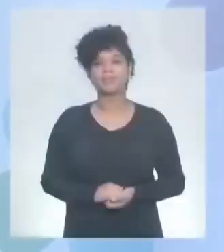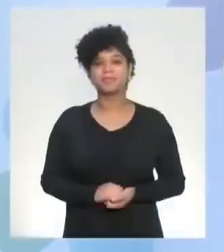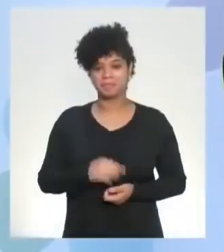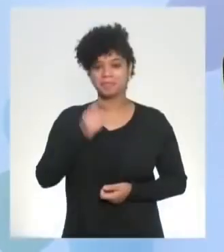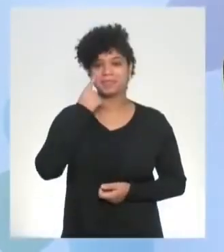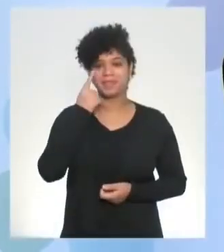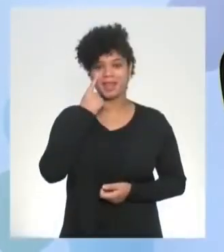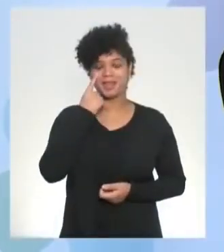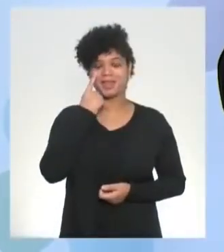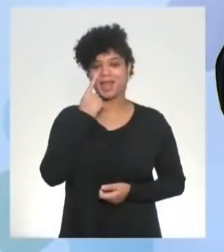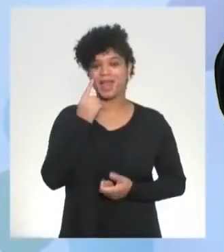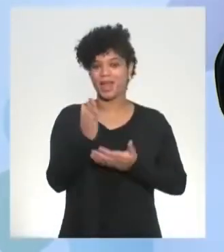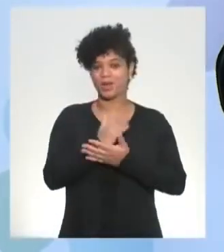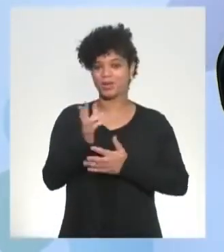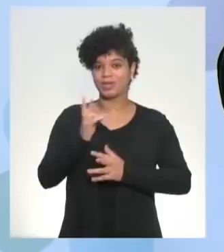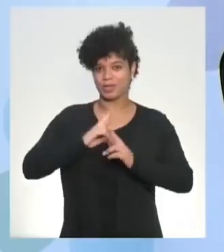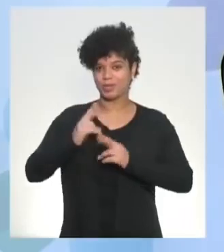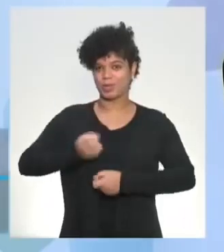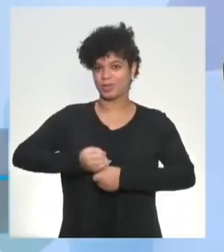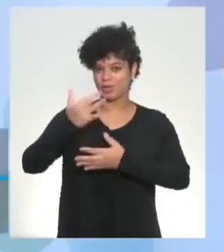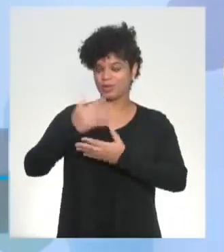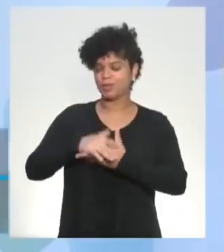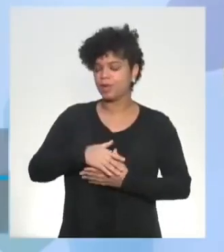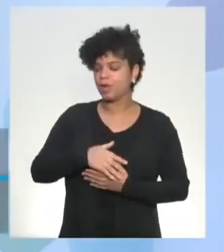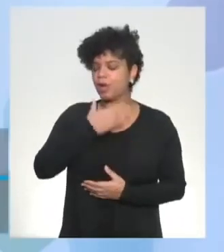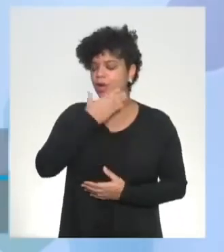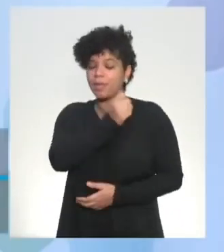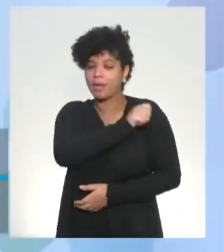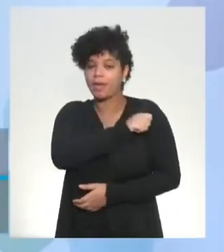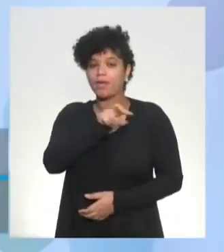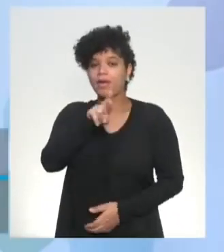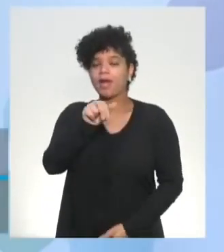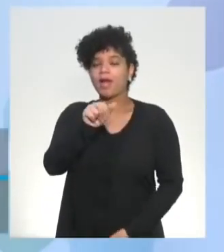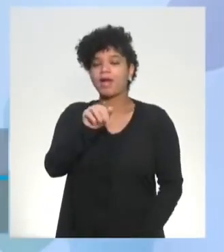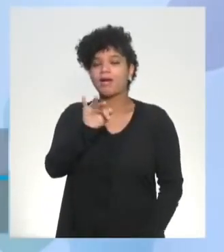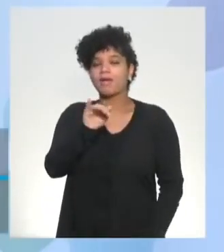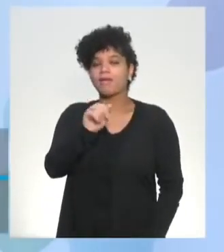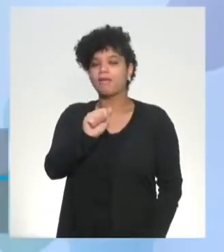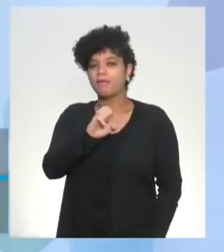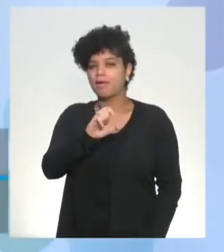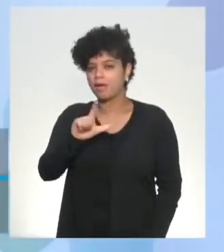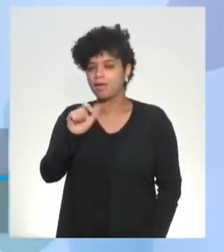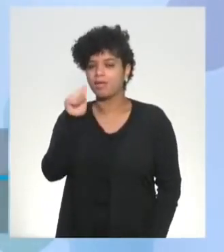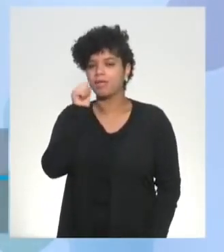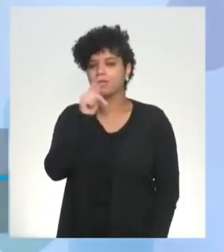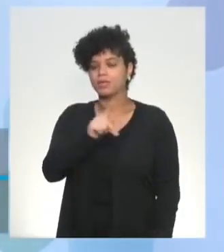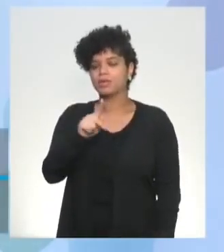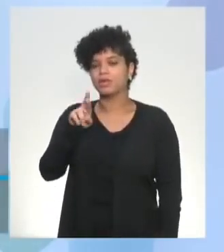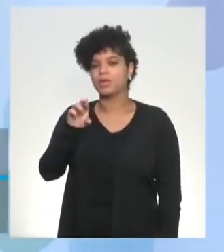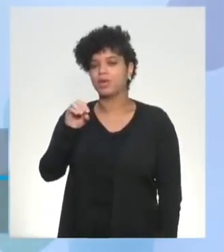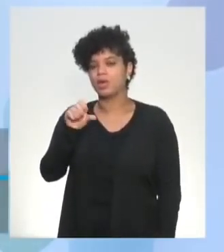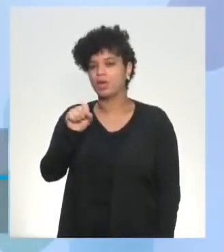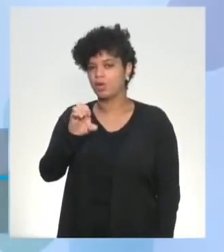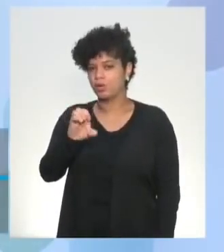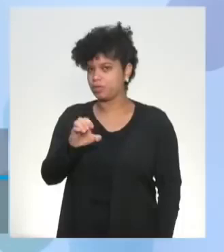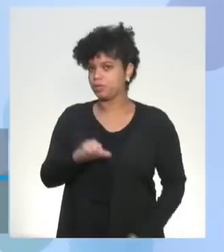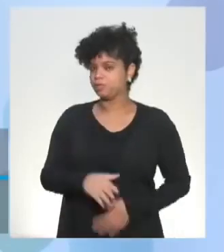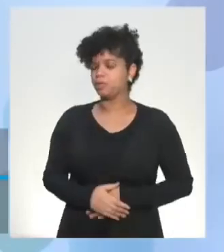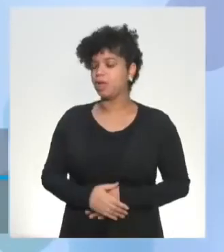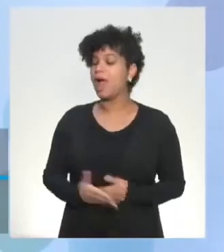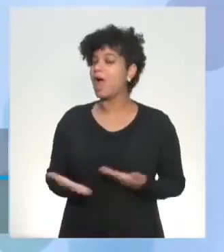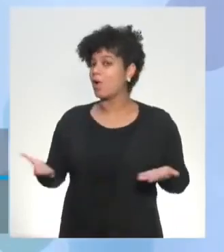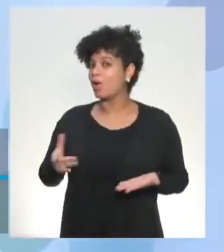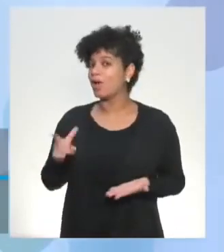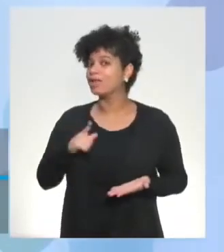Olha, vamos às interações aqui. Ó. O aluno Rafael, da professora Rose, coloca assim: agora existe o e-mail, que é